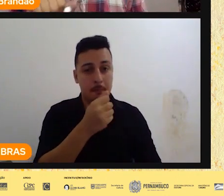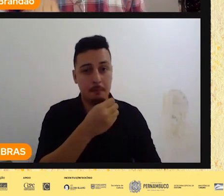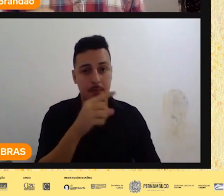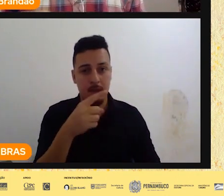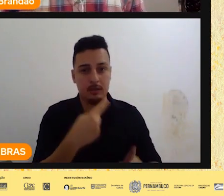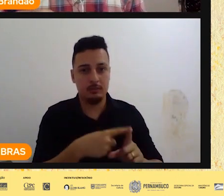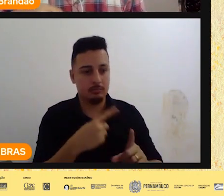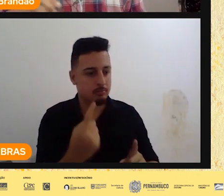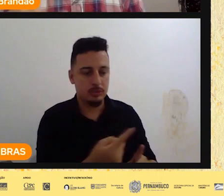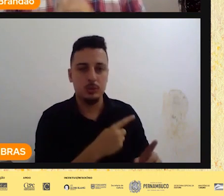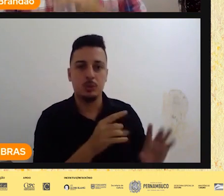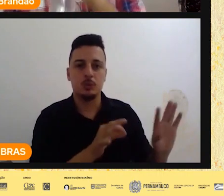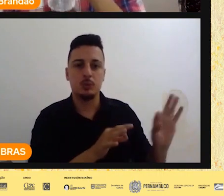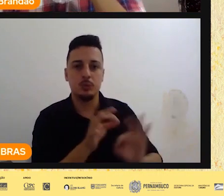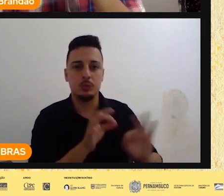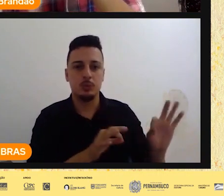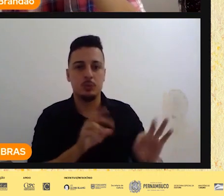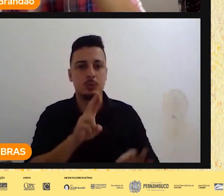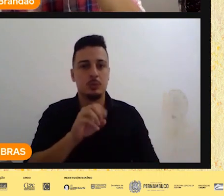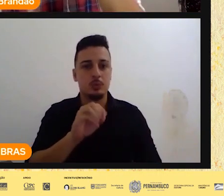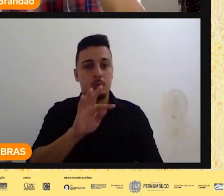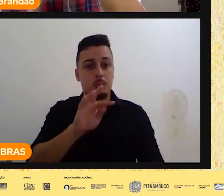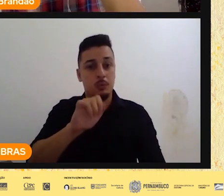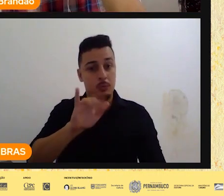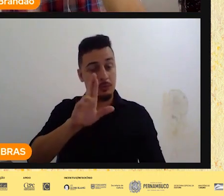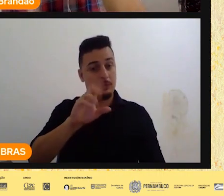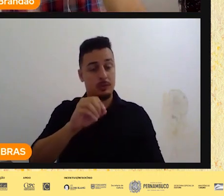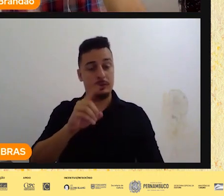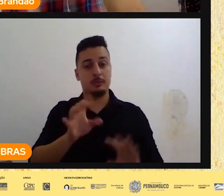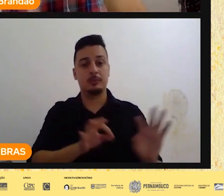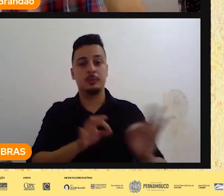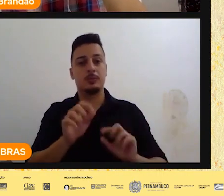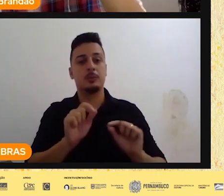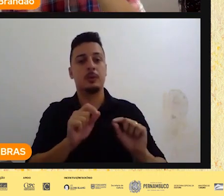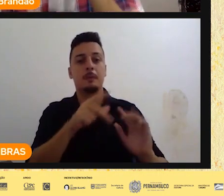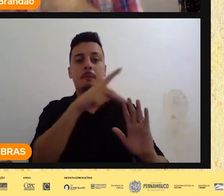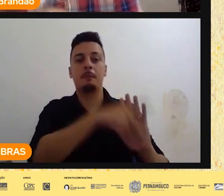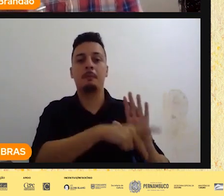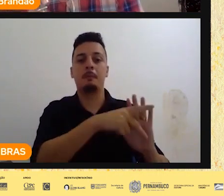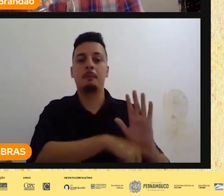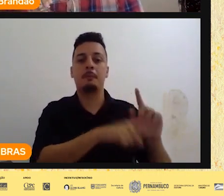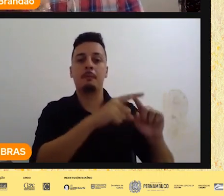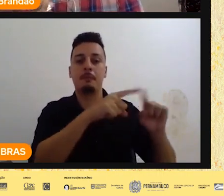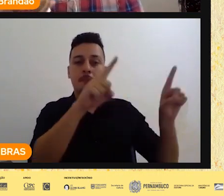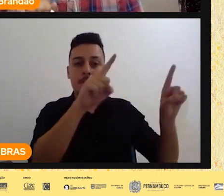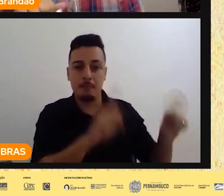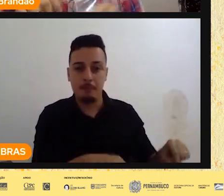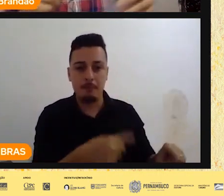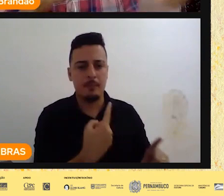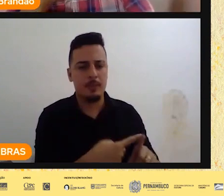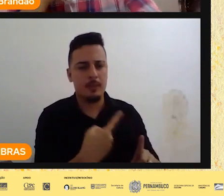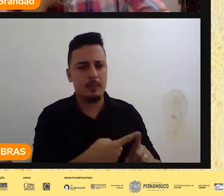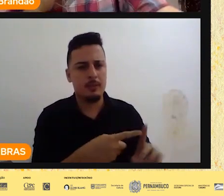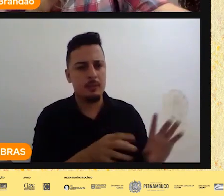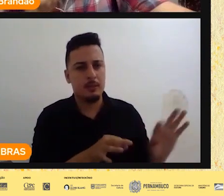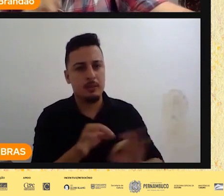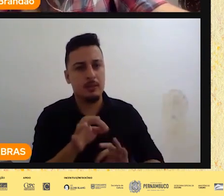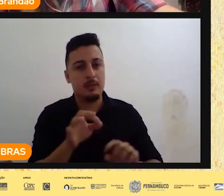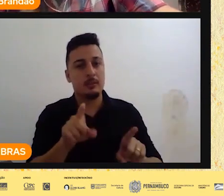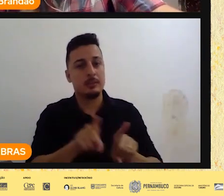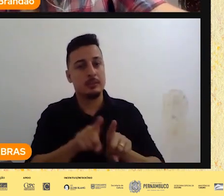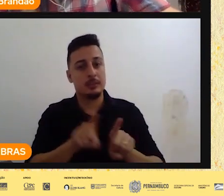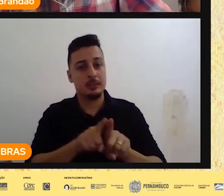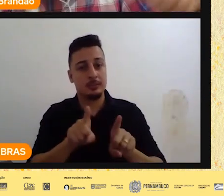roteiro quando ganhou o desenvolvimento de projeto, ganhou recurso para desenvolvimento de projeto, mas é um roteiro